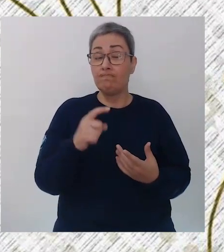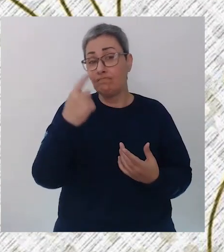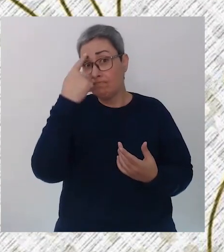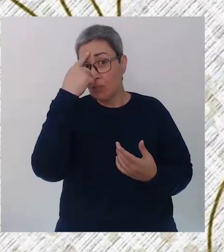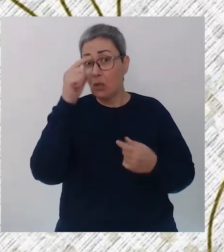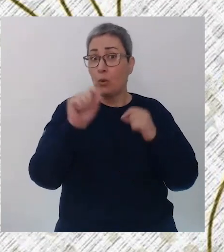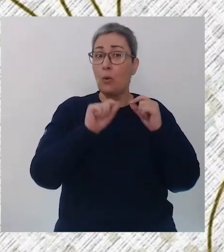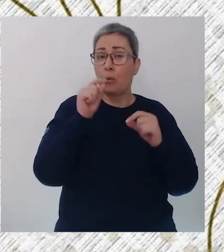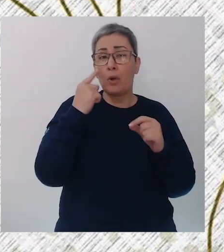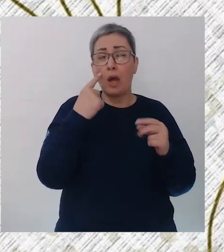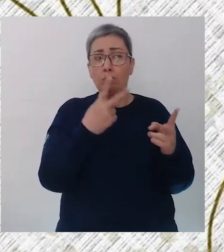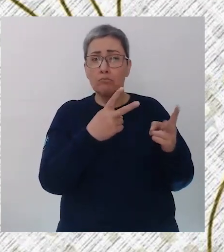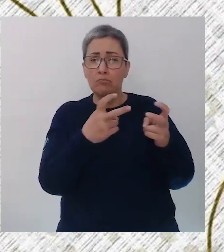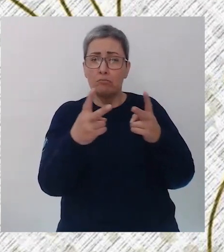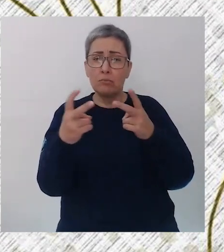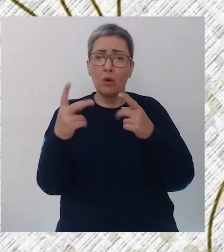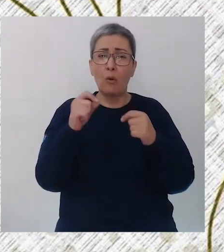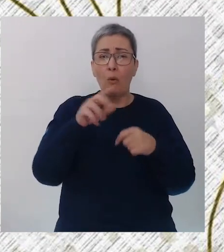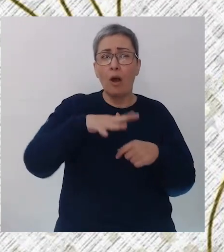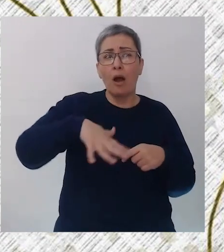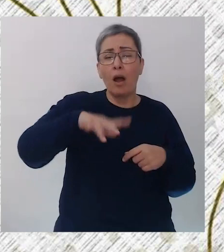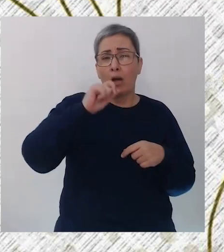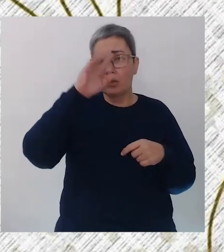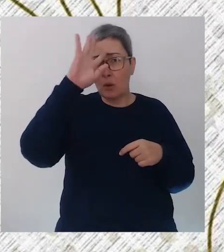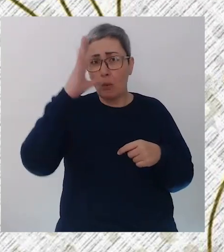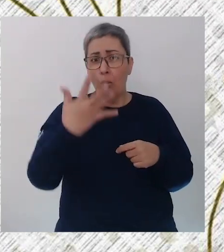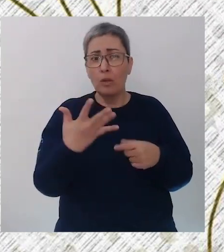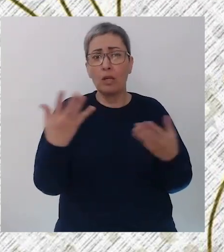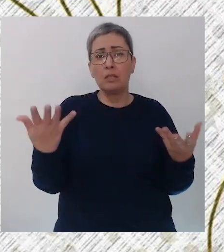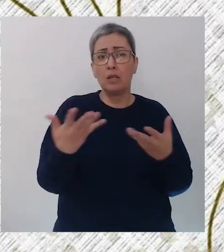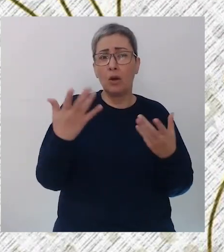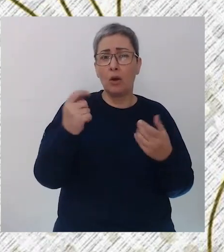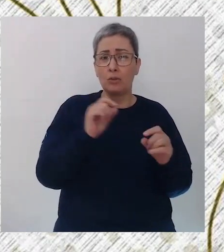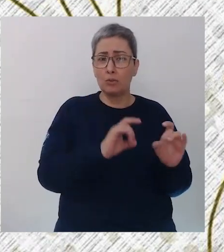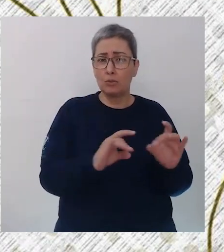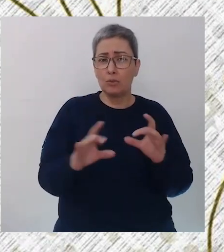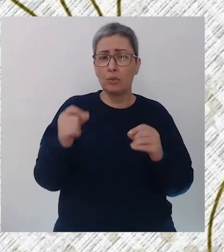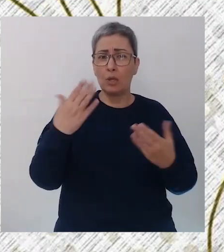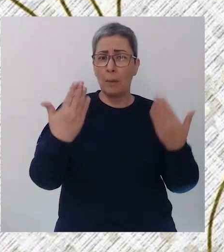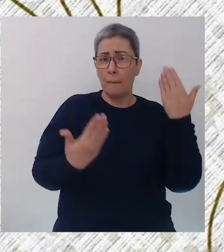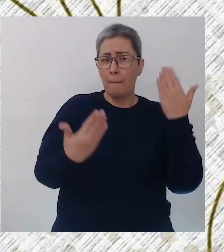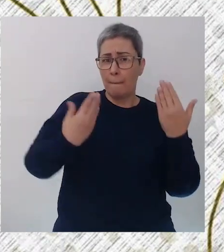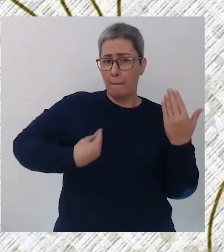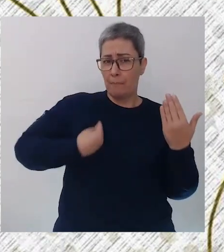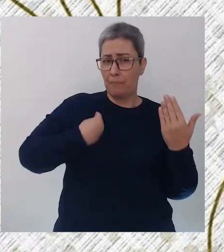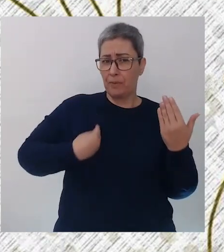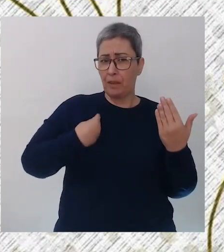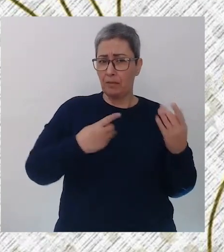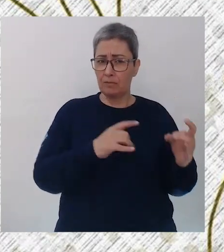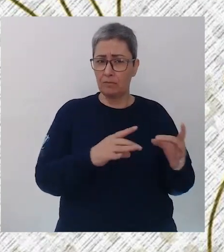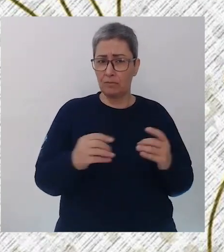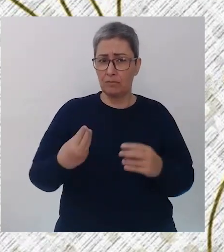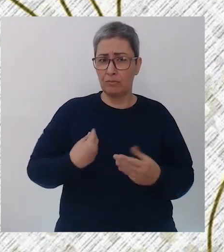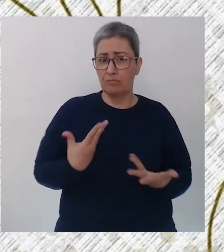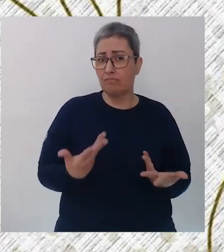Pensem aí no que vocês viram, nas situações que acontecem no cotidiano, as comparações aí com o que a gente vive no cotidiano.